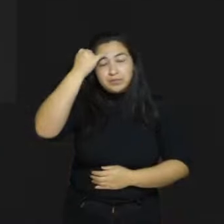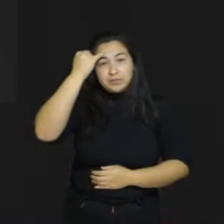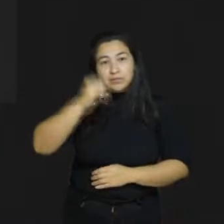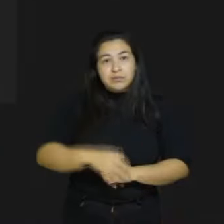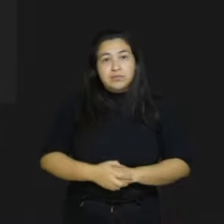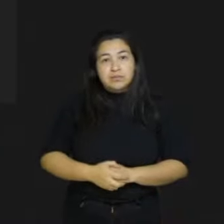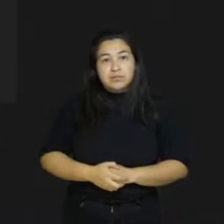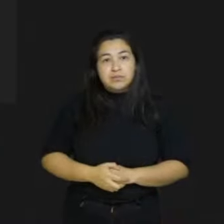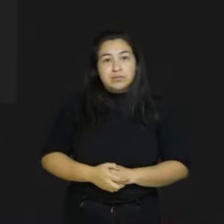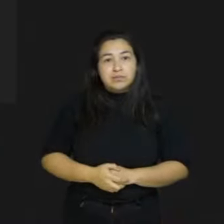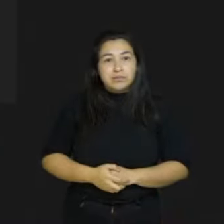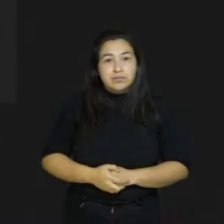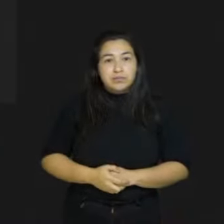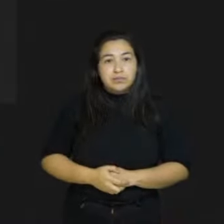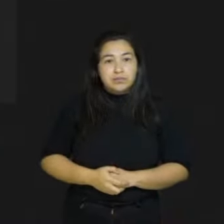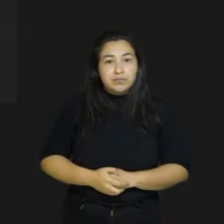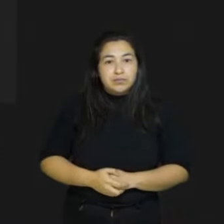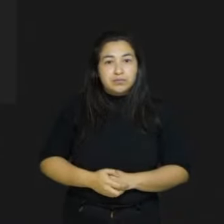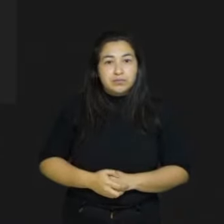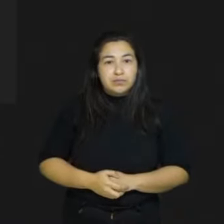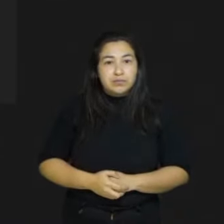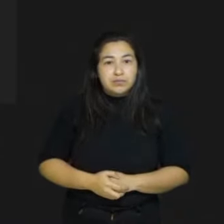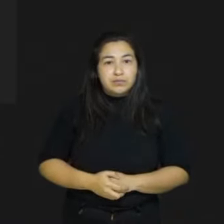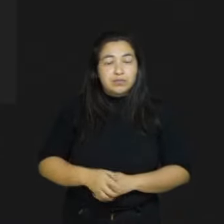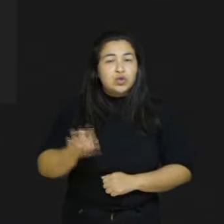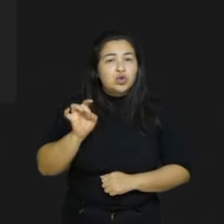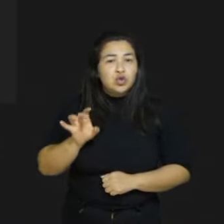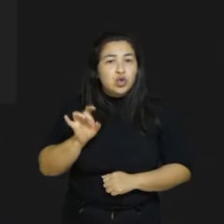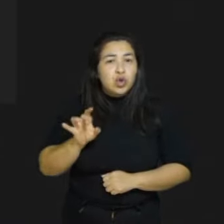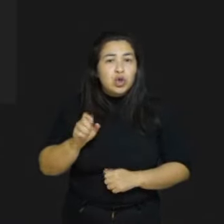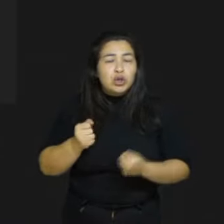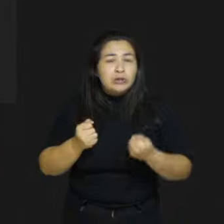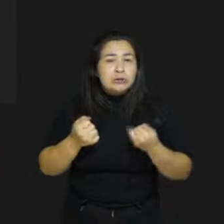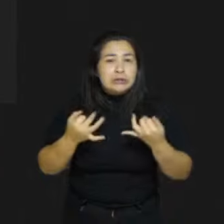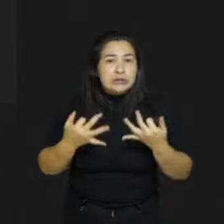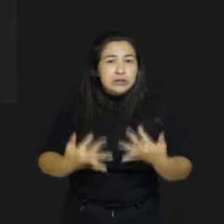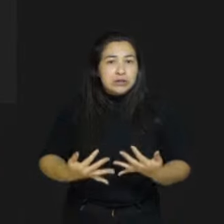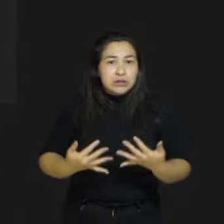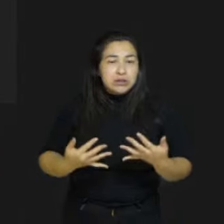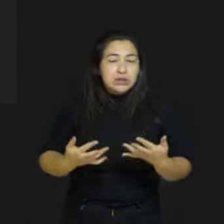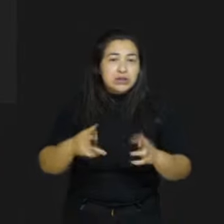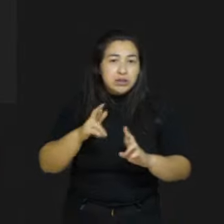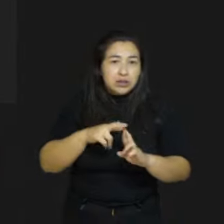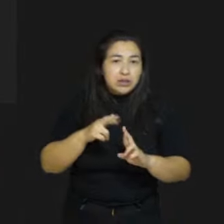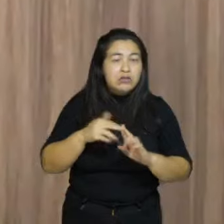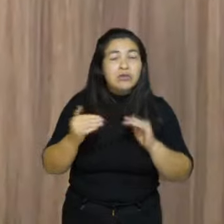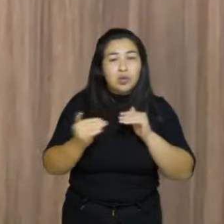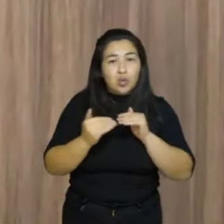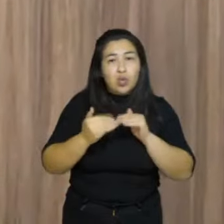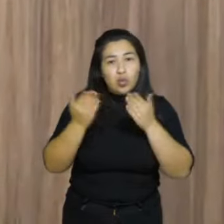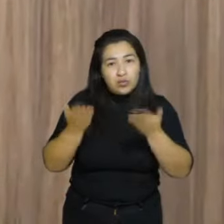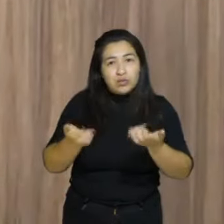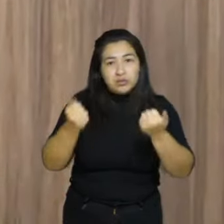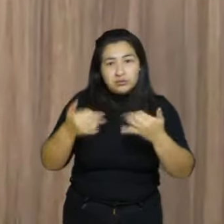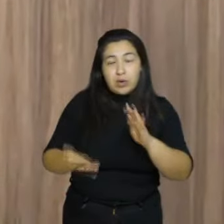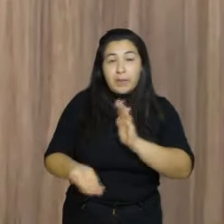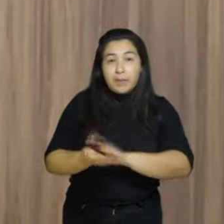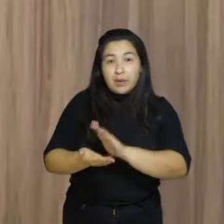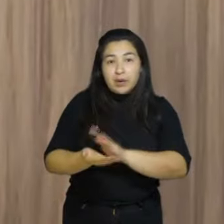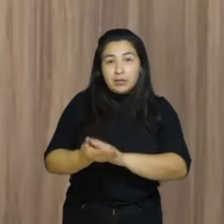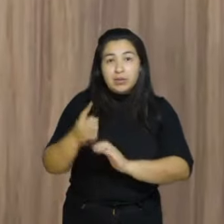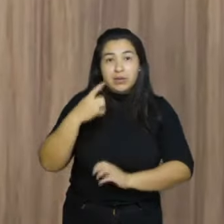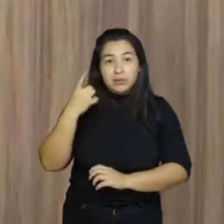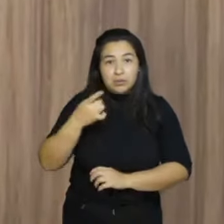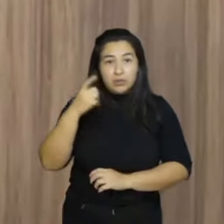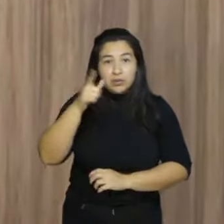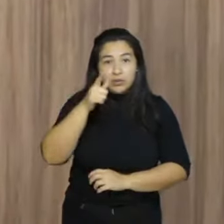com a palavra presente apenas para para referendar as palavras de vossa excelência e parabenizar Deputado Lucas